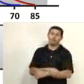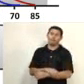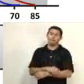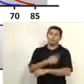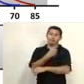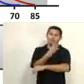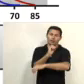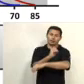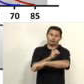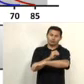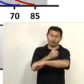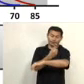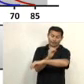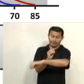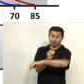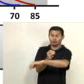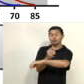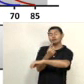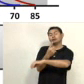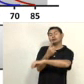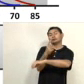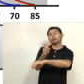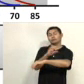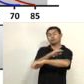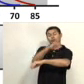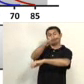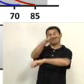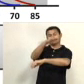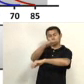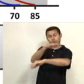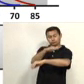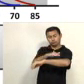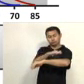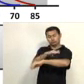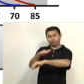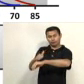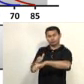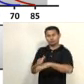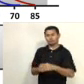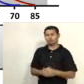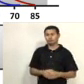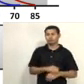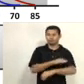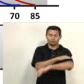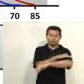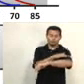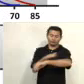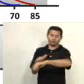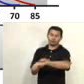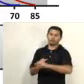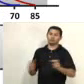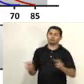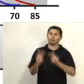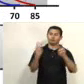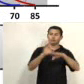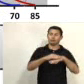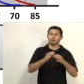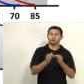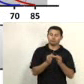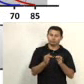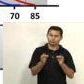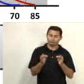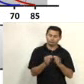de 10 para 15, ela ficou mais achatada, ela ficou mais baixa, com altura reduzida, só que os valores ficaram